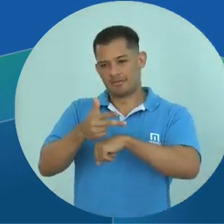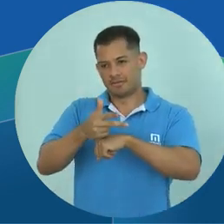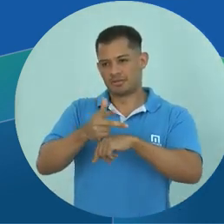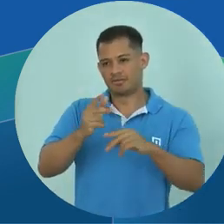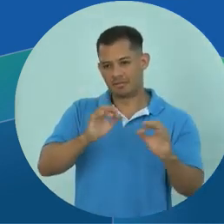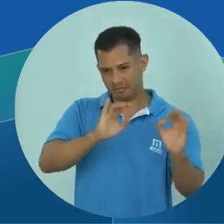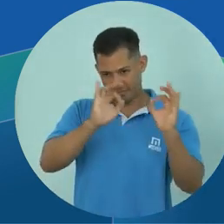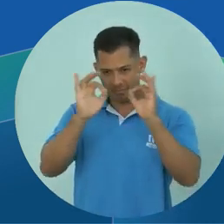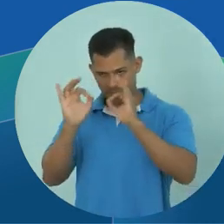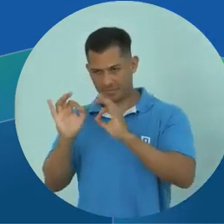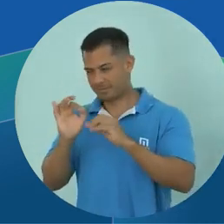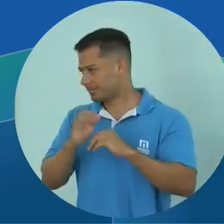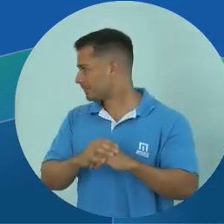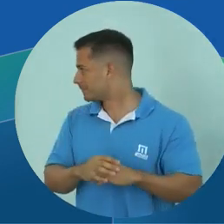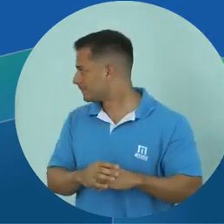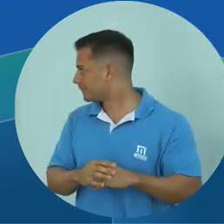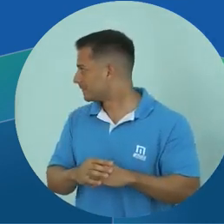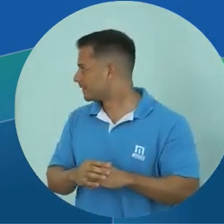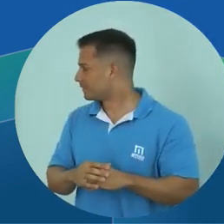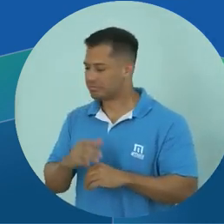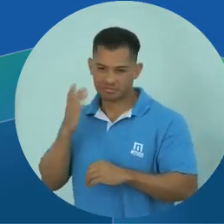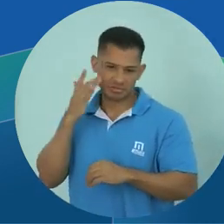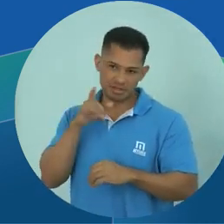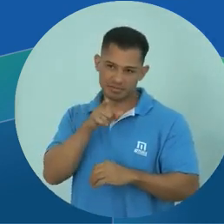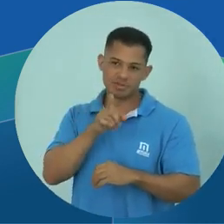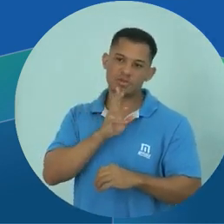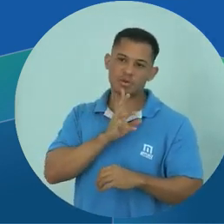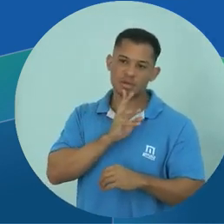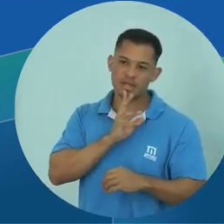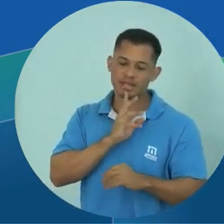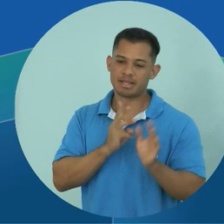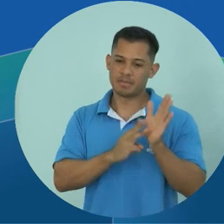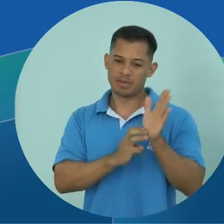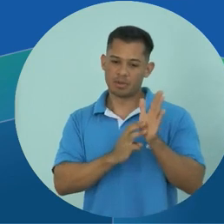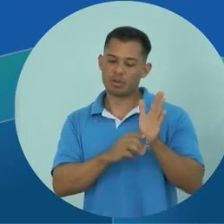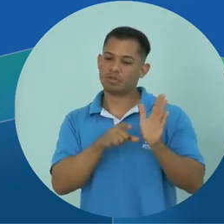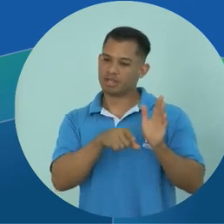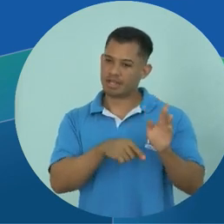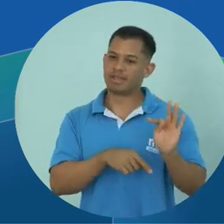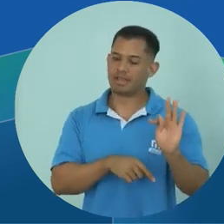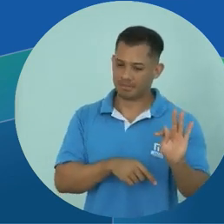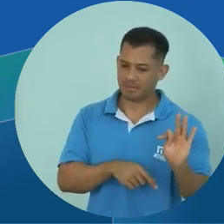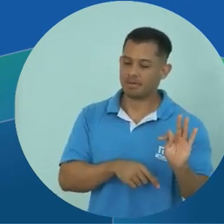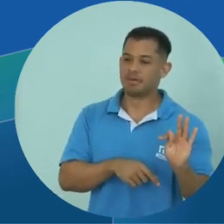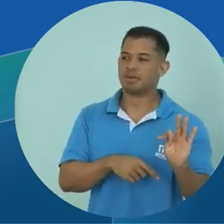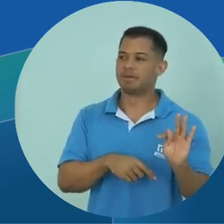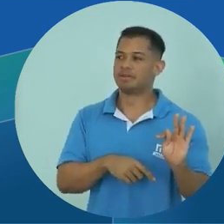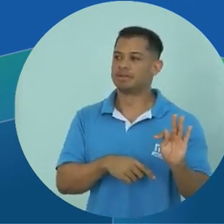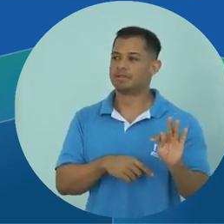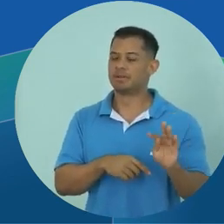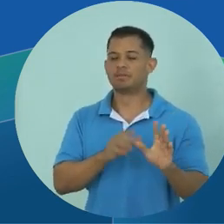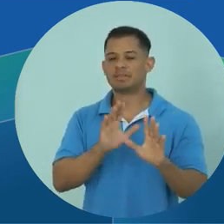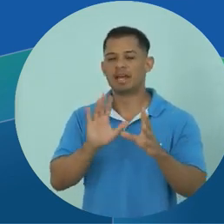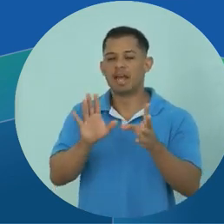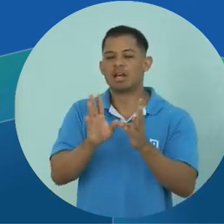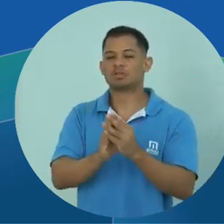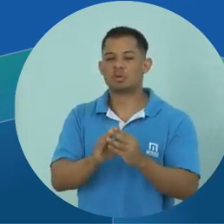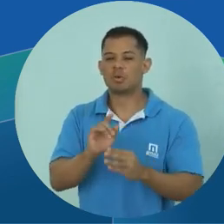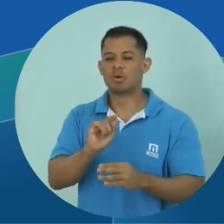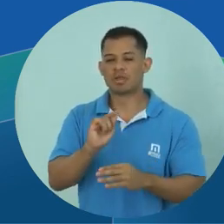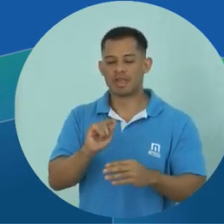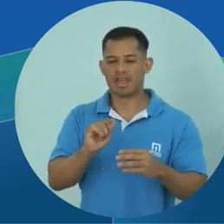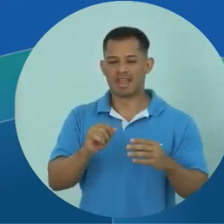têm conhecimento dessa metodologia, mas, em resumo, a